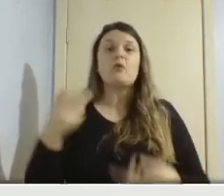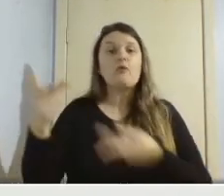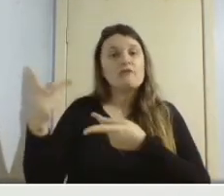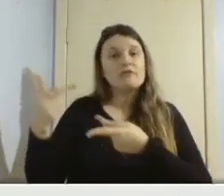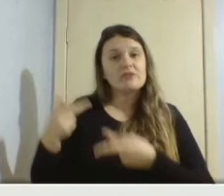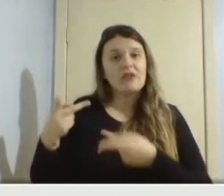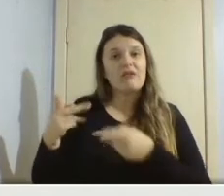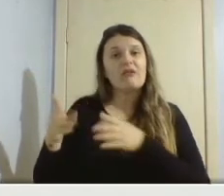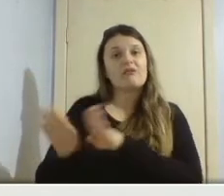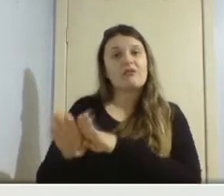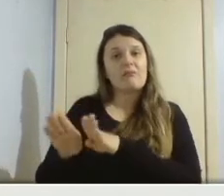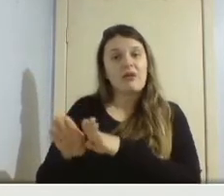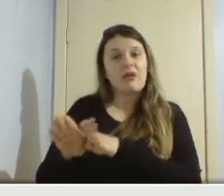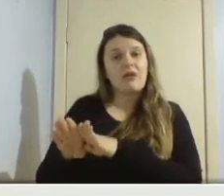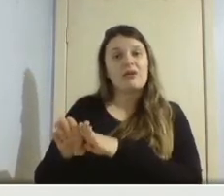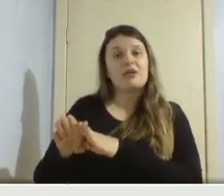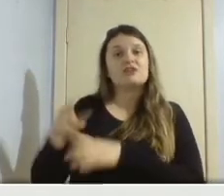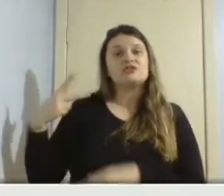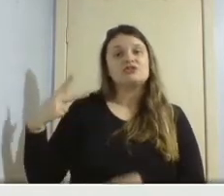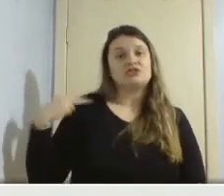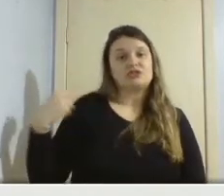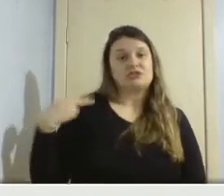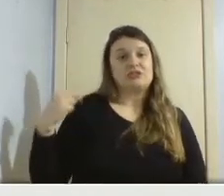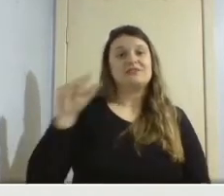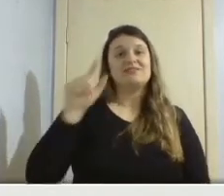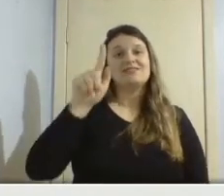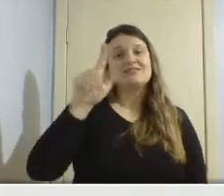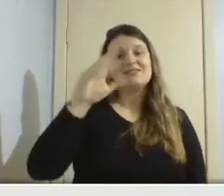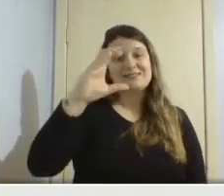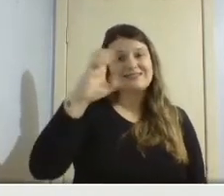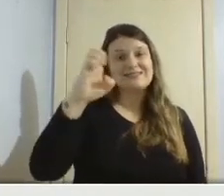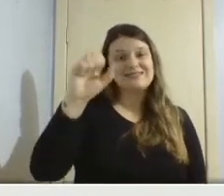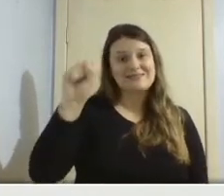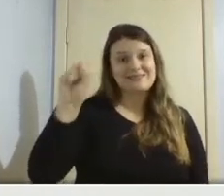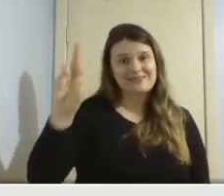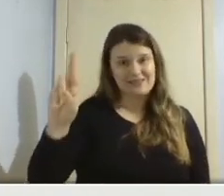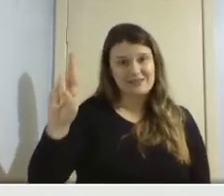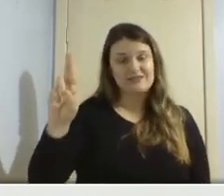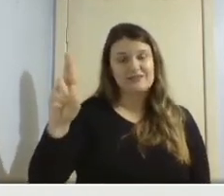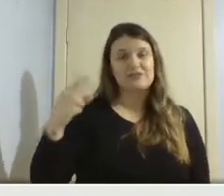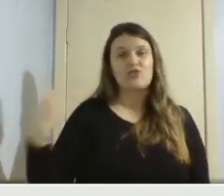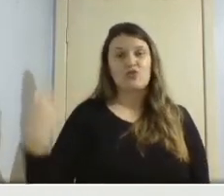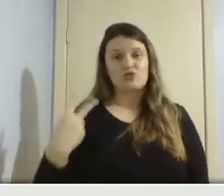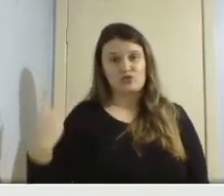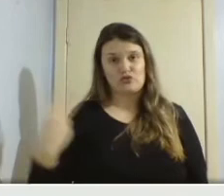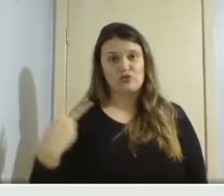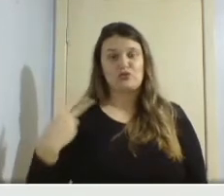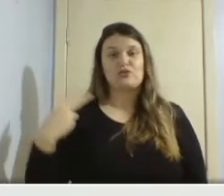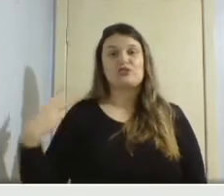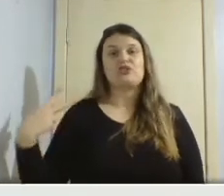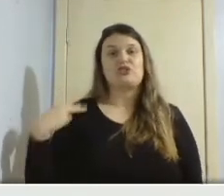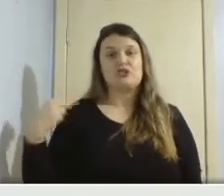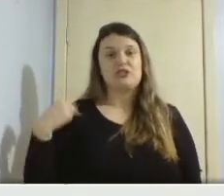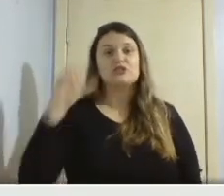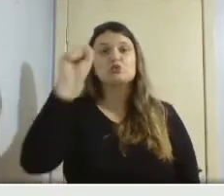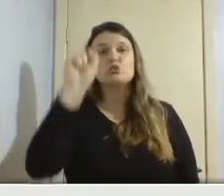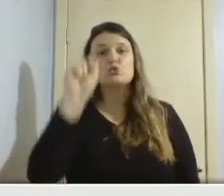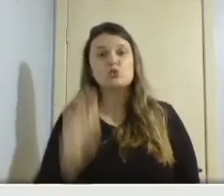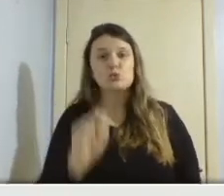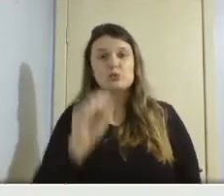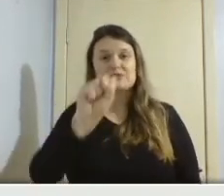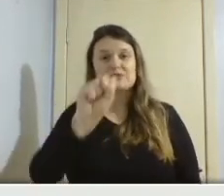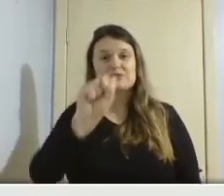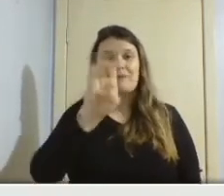nosso gerente, senhor César Colini Gonçalves, gerente da Regional Sul do SEBRAE, que vai nos ajudar